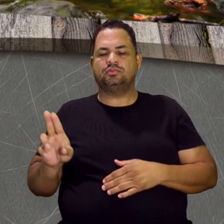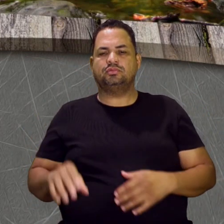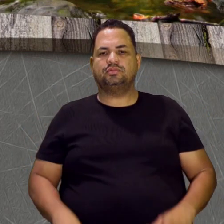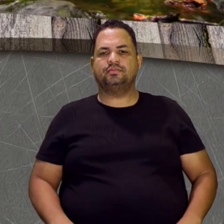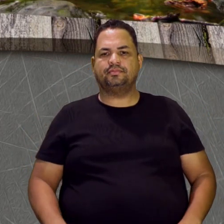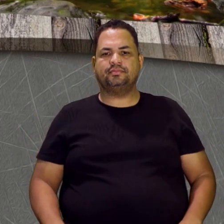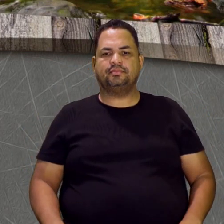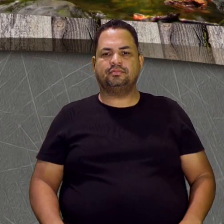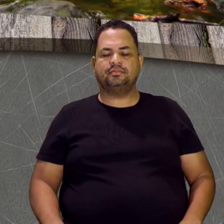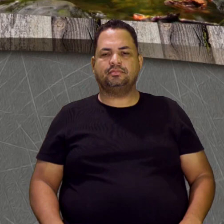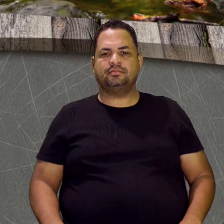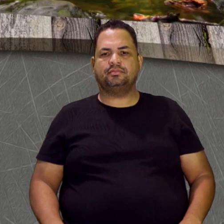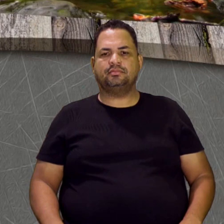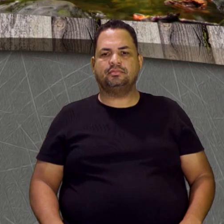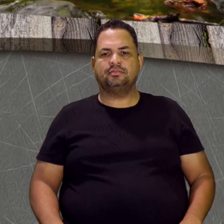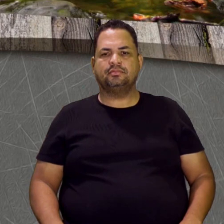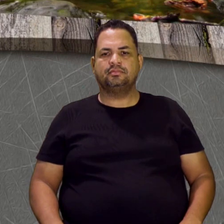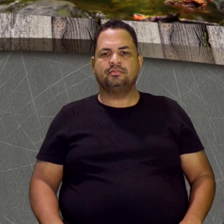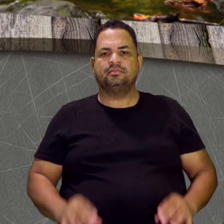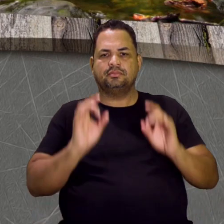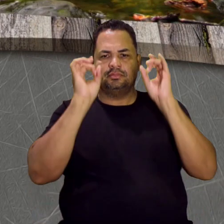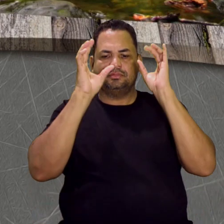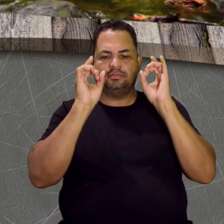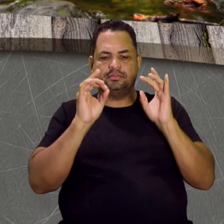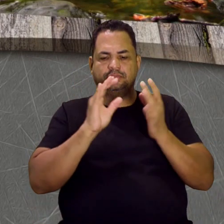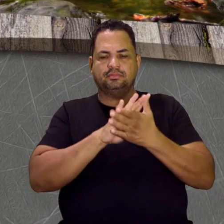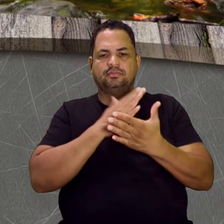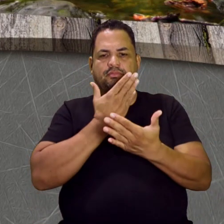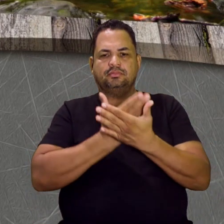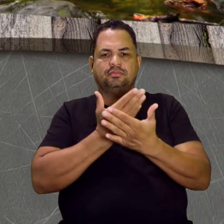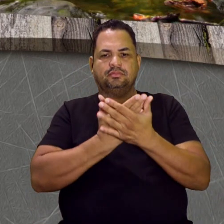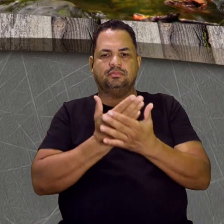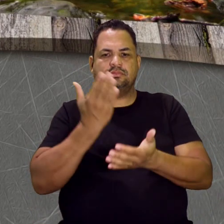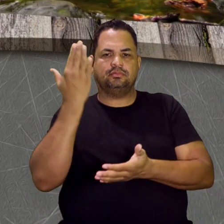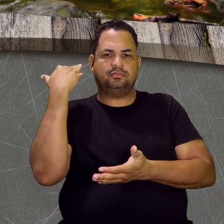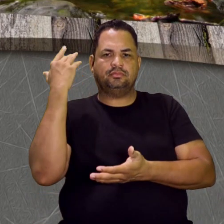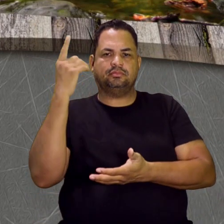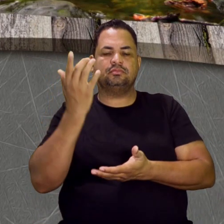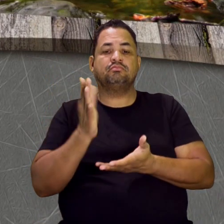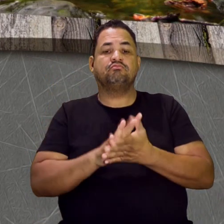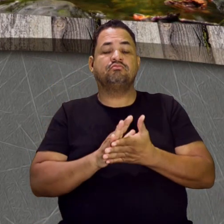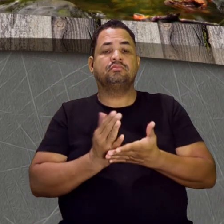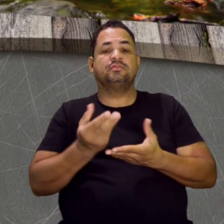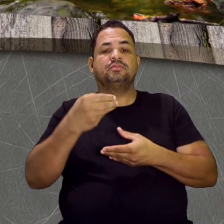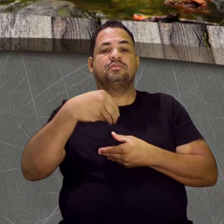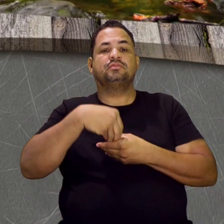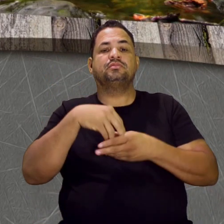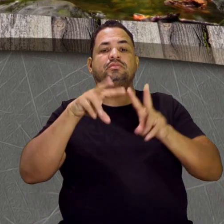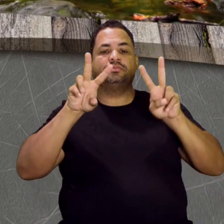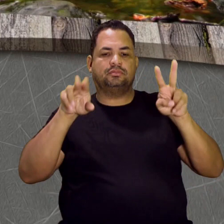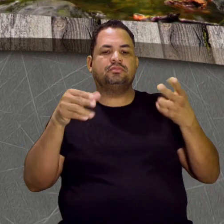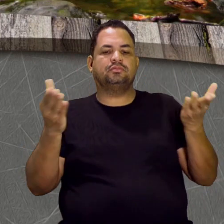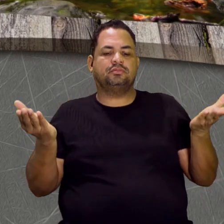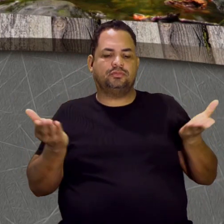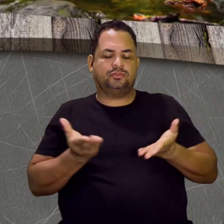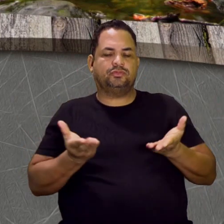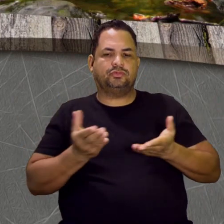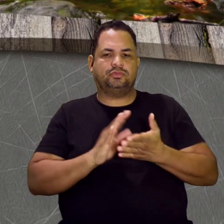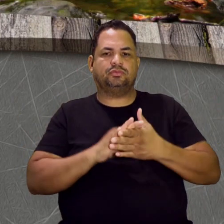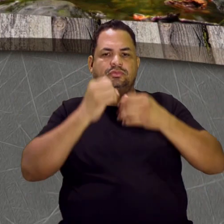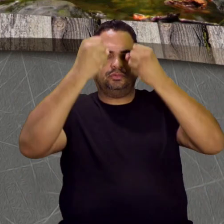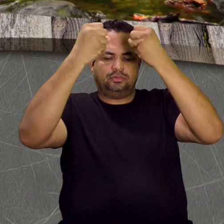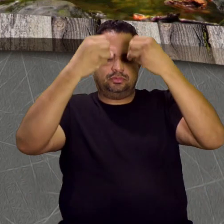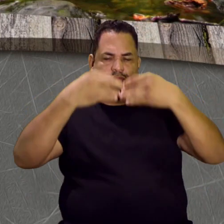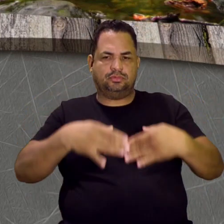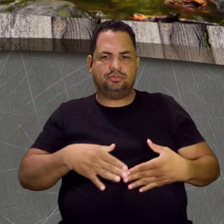latim, né? Então, esse foi um detalhe que nós vimos na aula passada, que tem a ver com essa aula de hoje, porque a gente vai falar